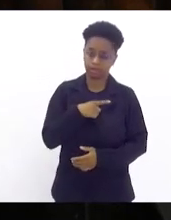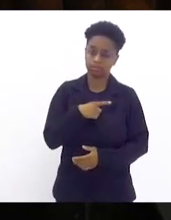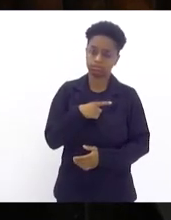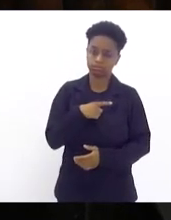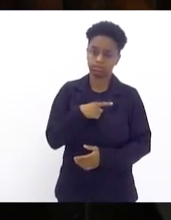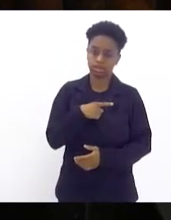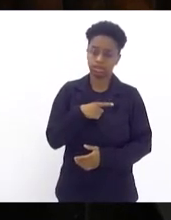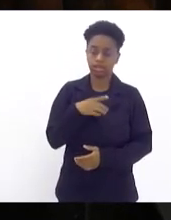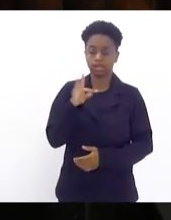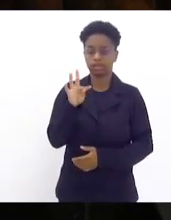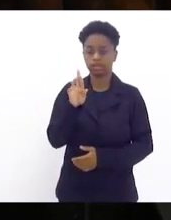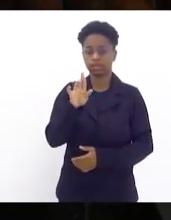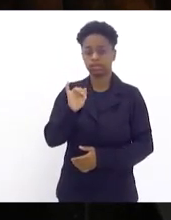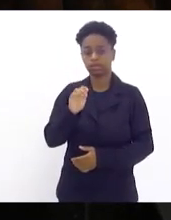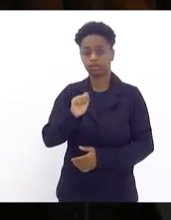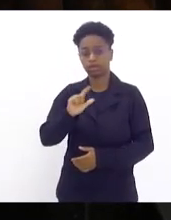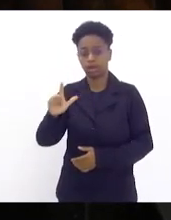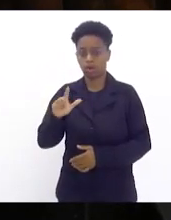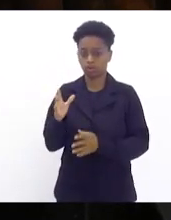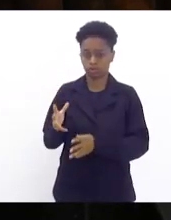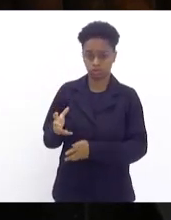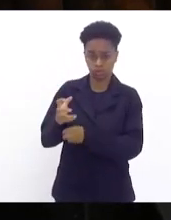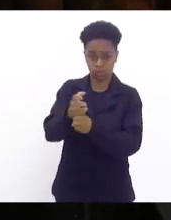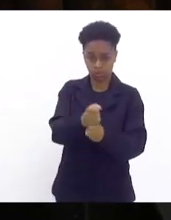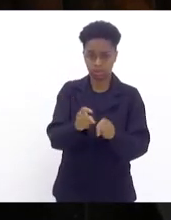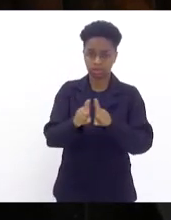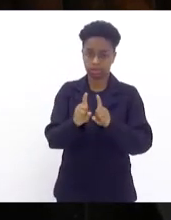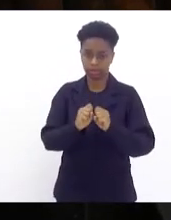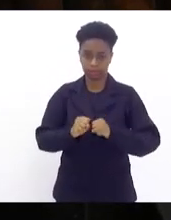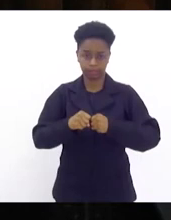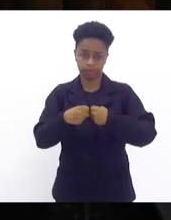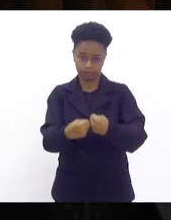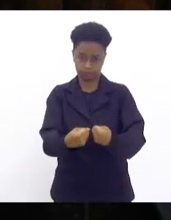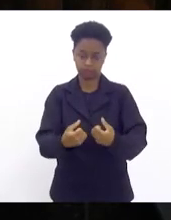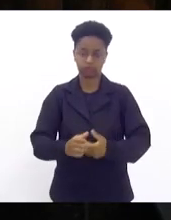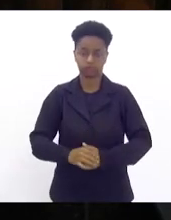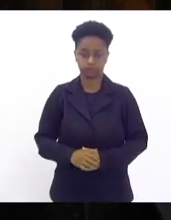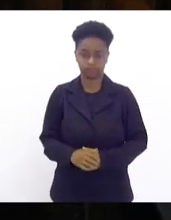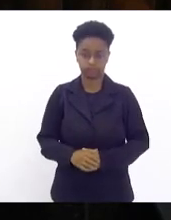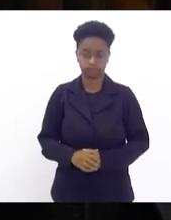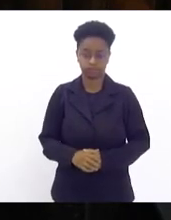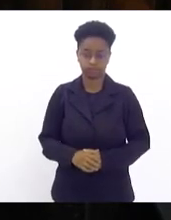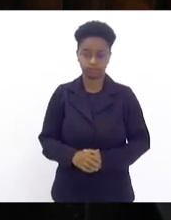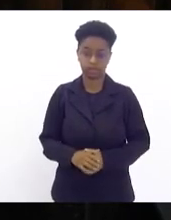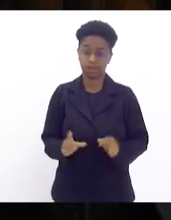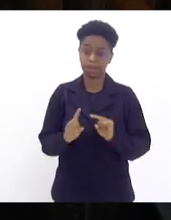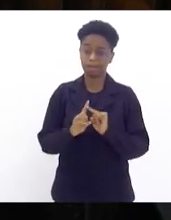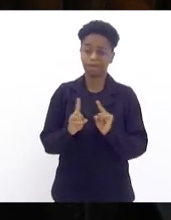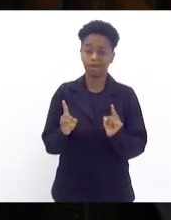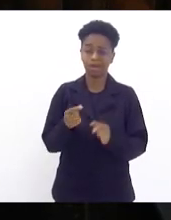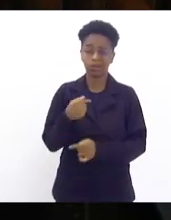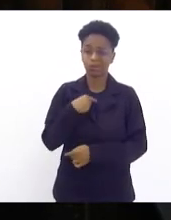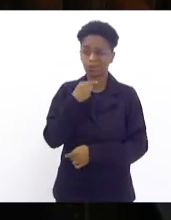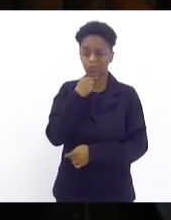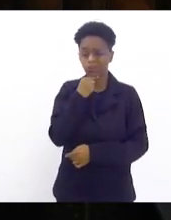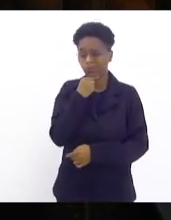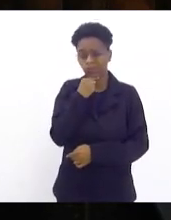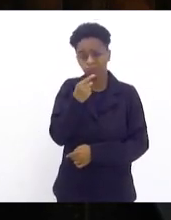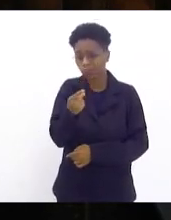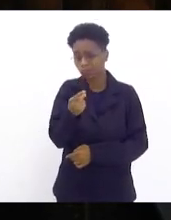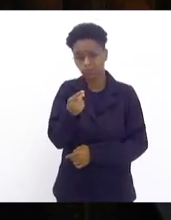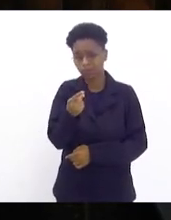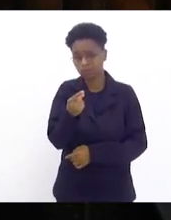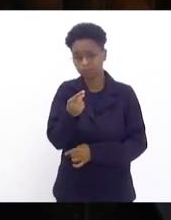o Tribunal de Contas a defensoria mas eu não consigo achar